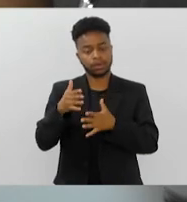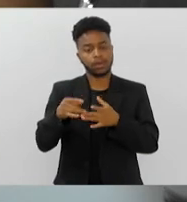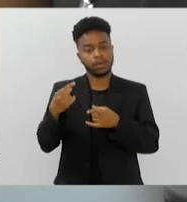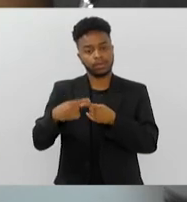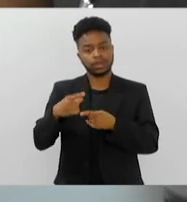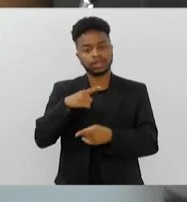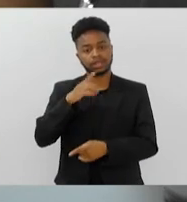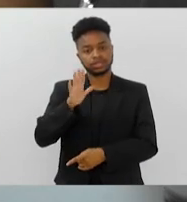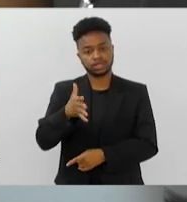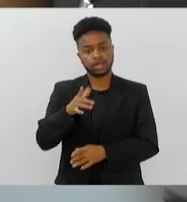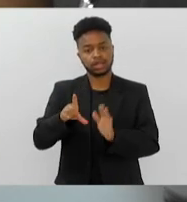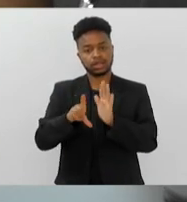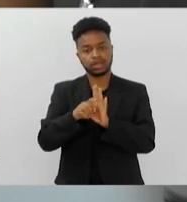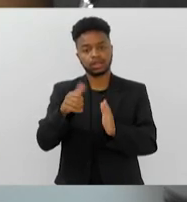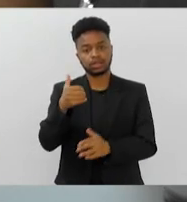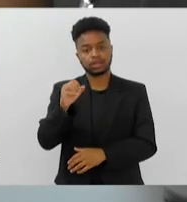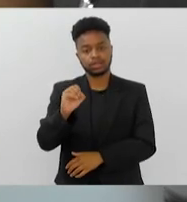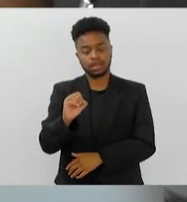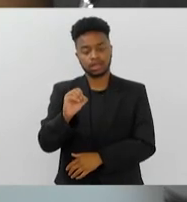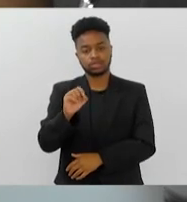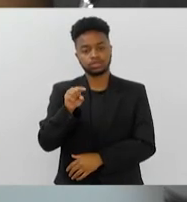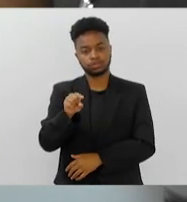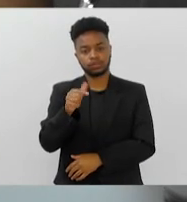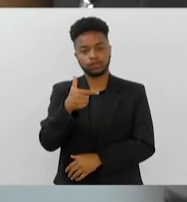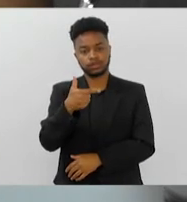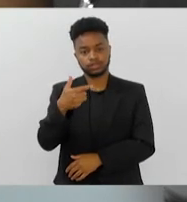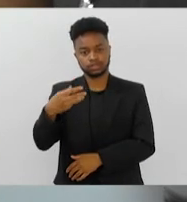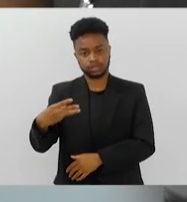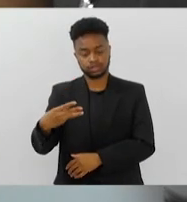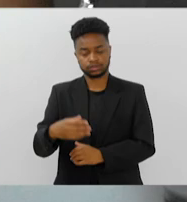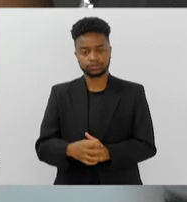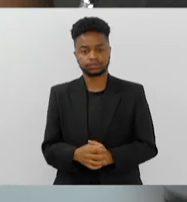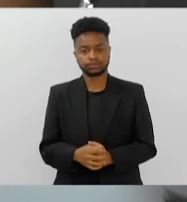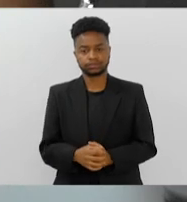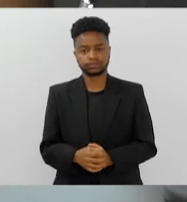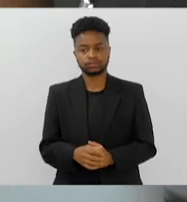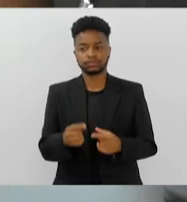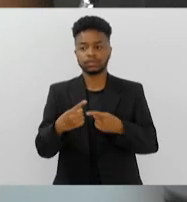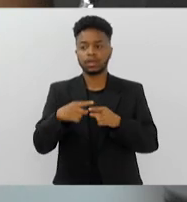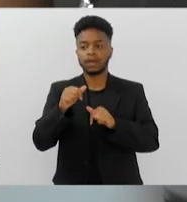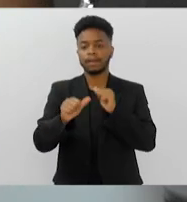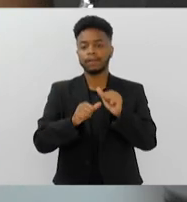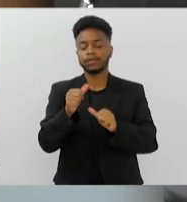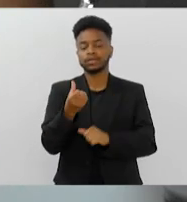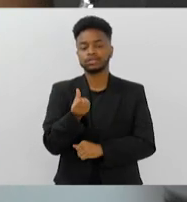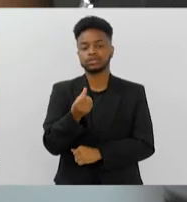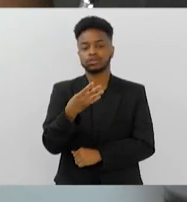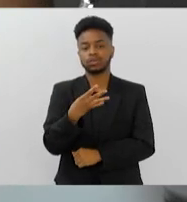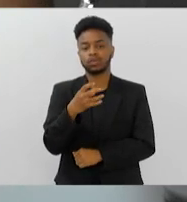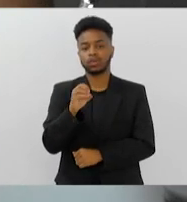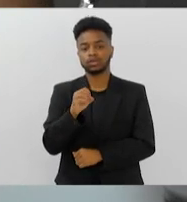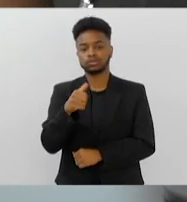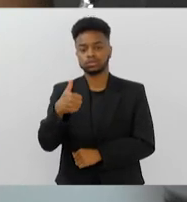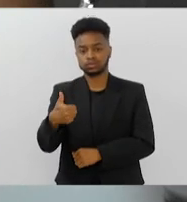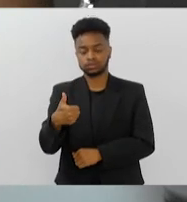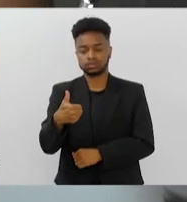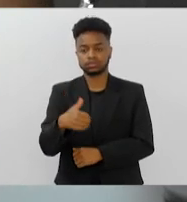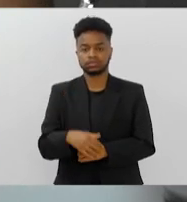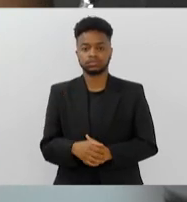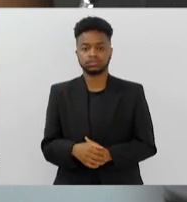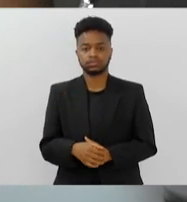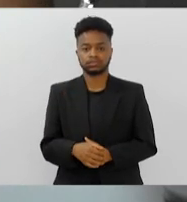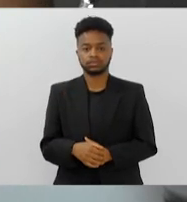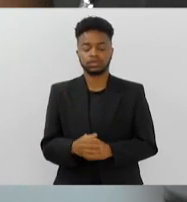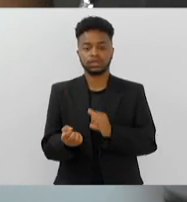Prejudicabilidade pela lei 10.023. Isso. Que alterou a 6.401. A lei 23 é